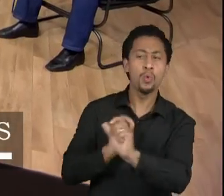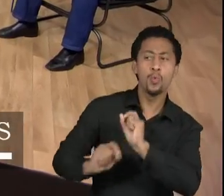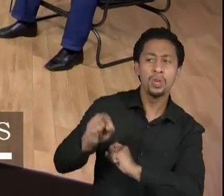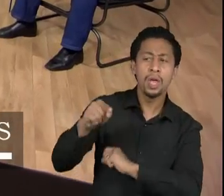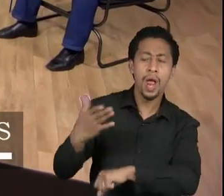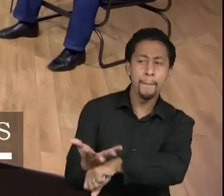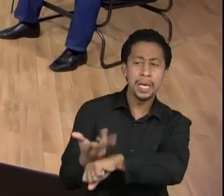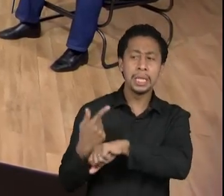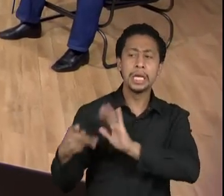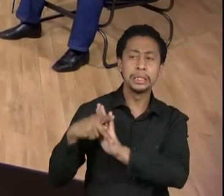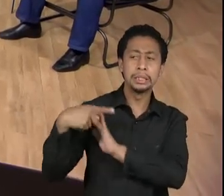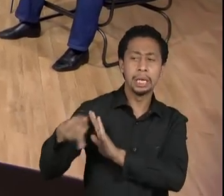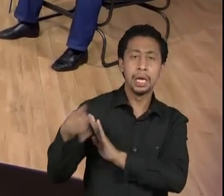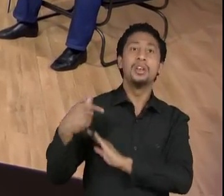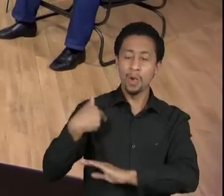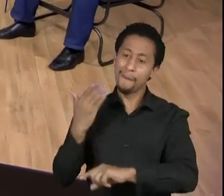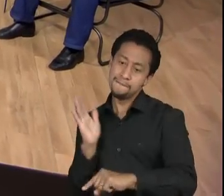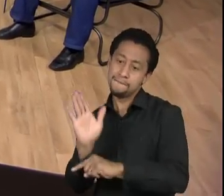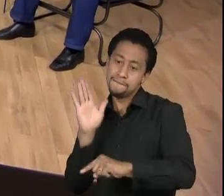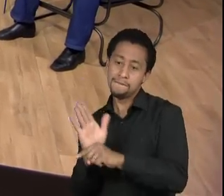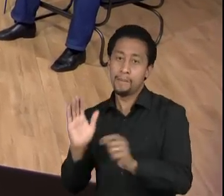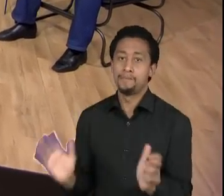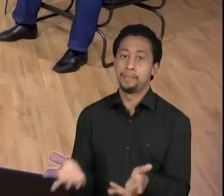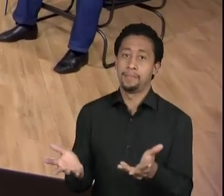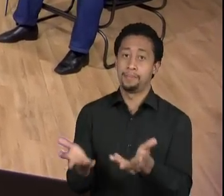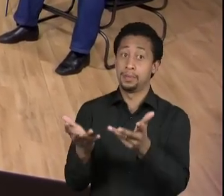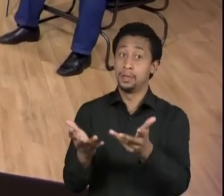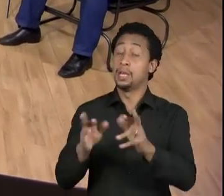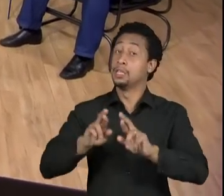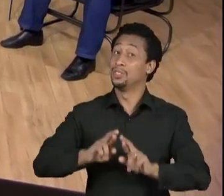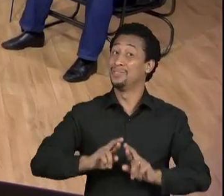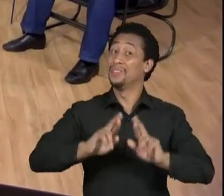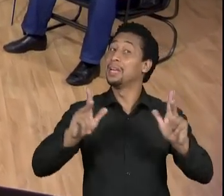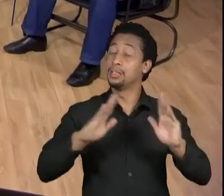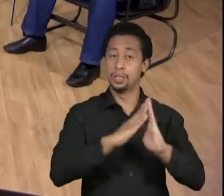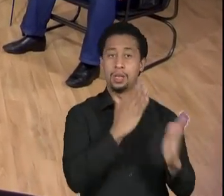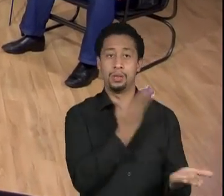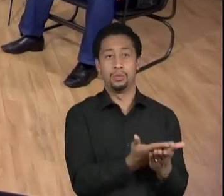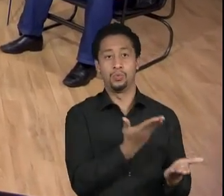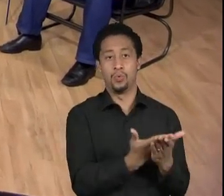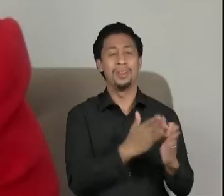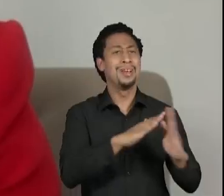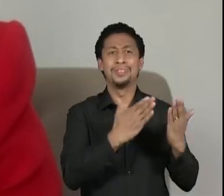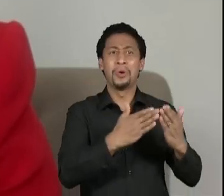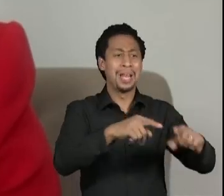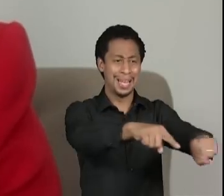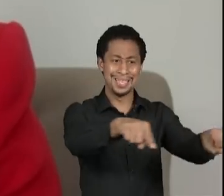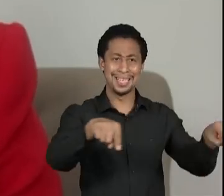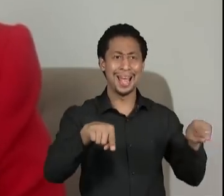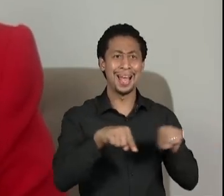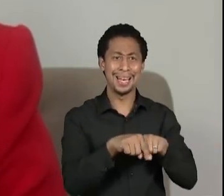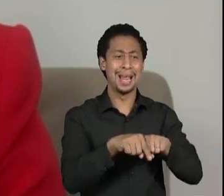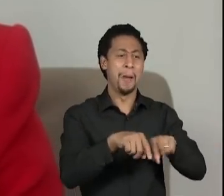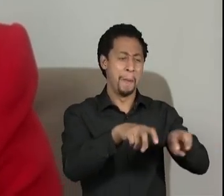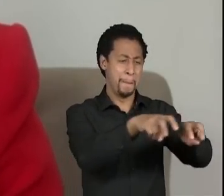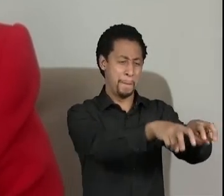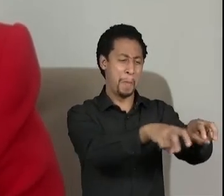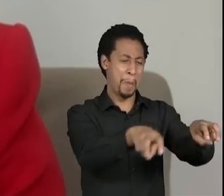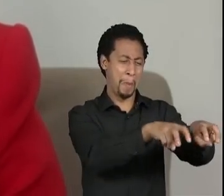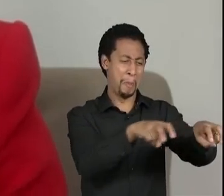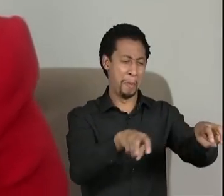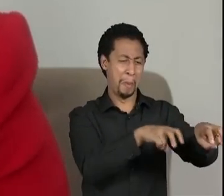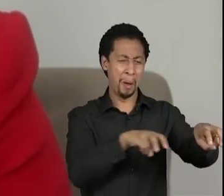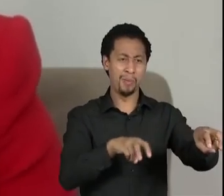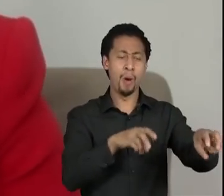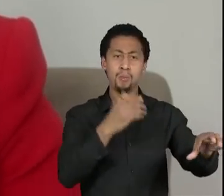é muito diferente da escola, que faz uma avaliação em massa, né? Produz ali algumas questões, 10, 20,